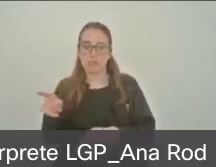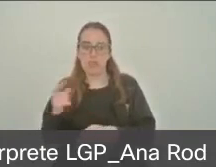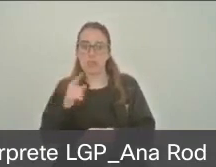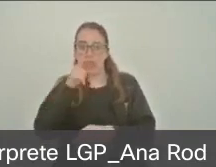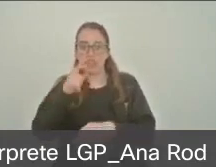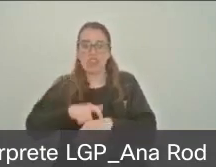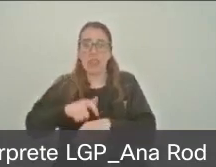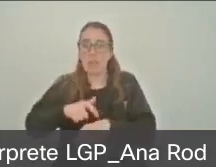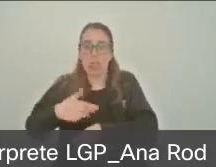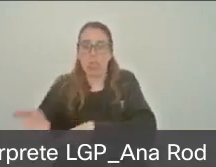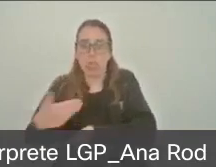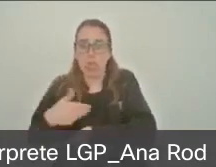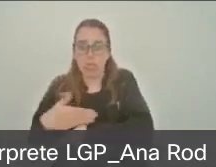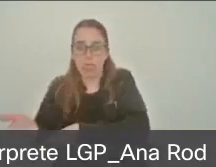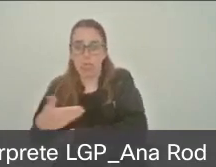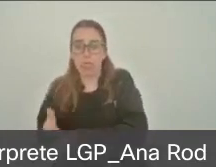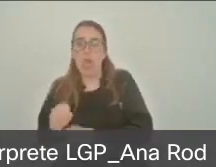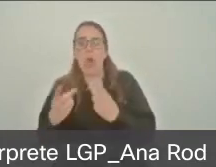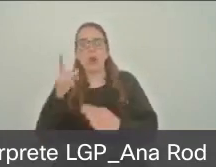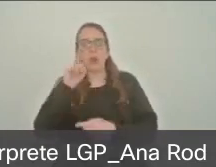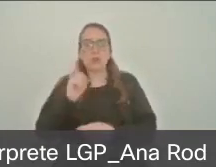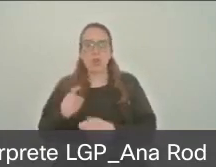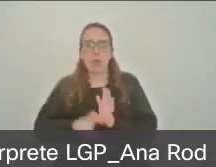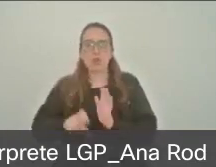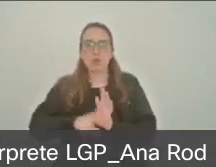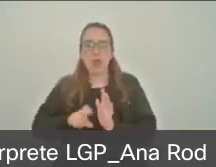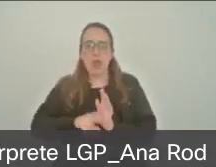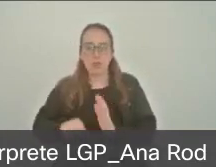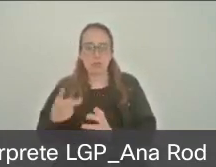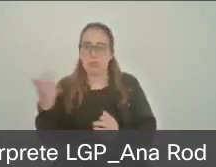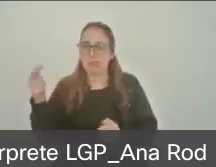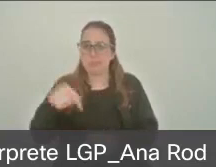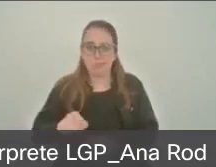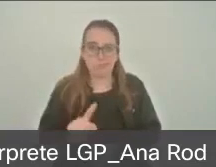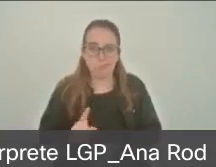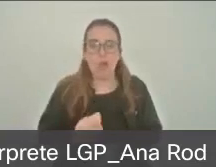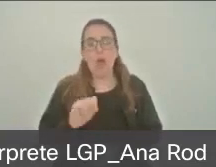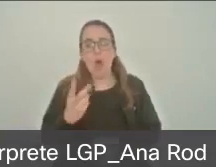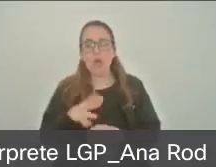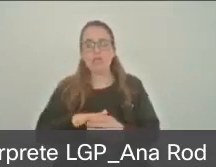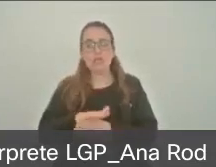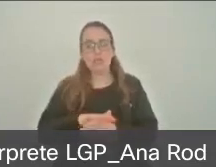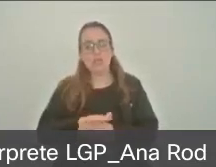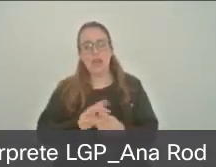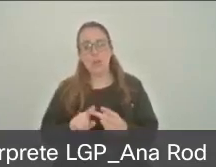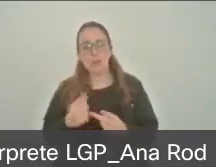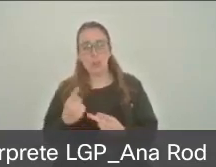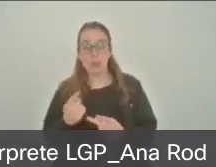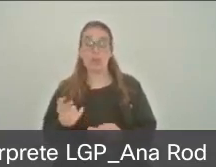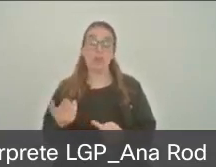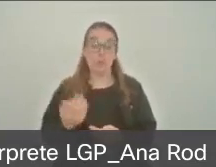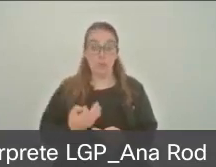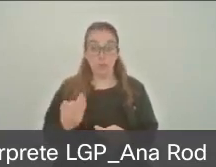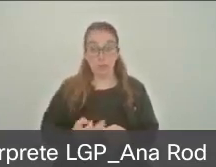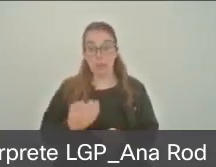o teste a tempo ou não conhecia o resultado do teste a tempo e, portanto, não poderia estar presente durante o parto. E, noutra situação, tivemos um caso em que